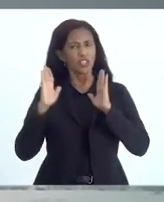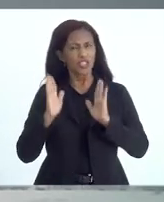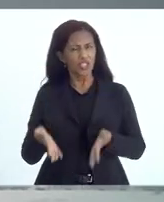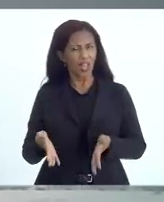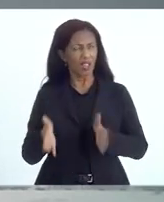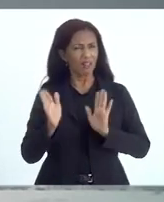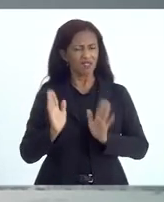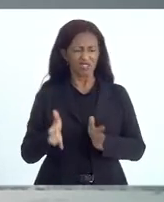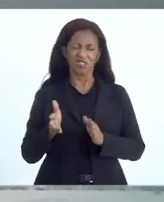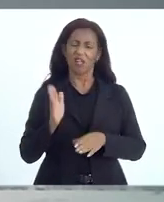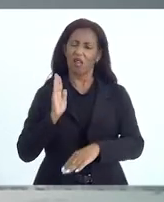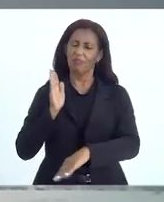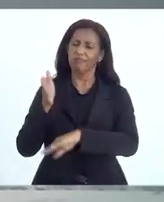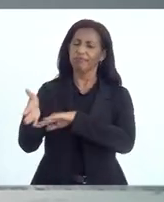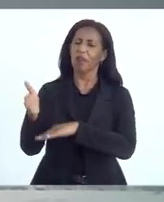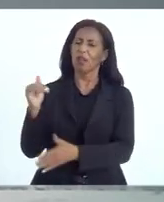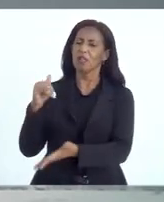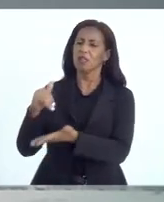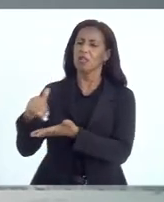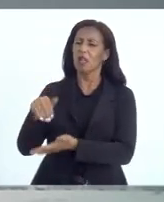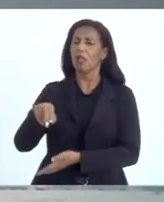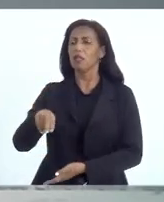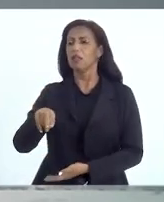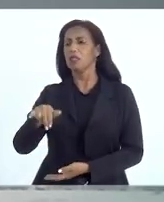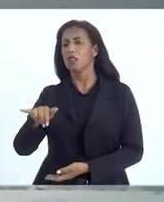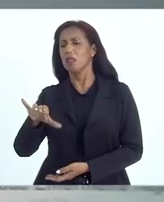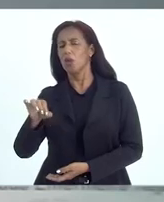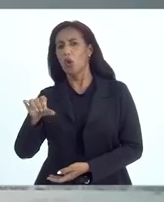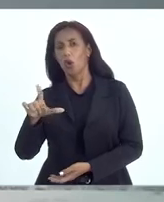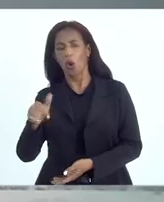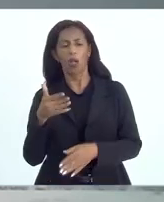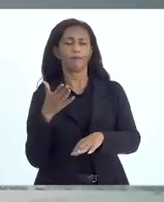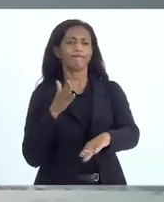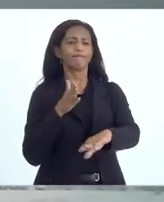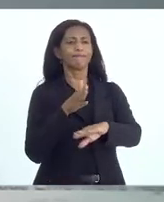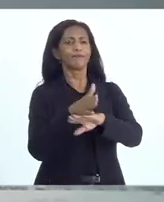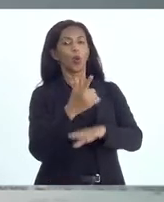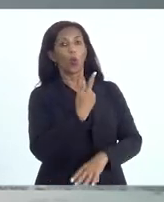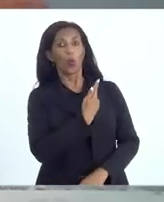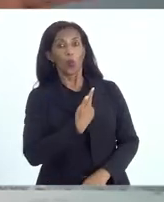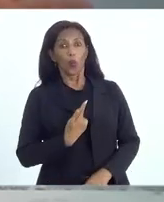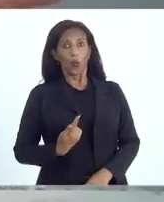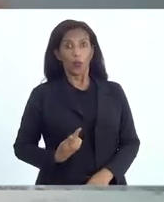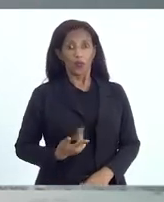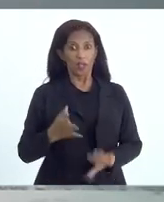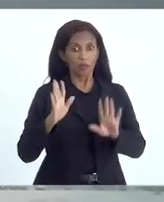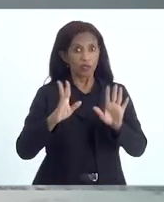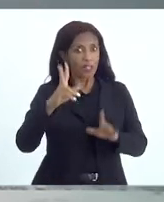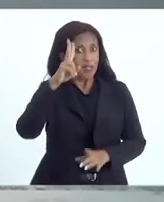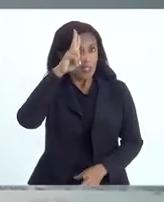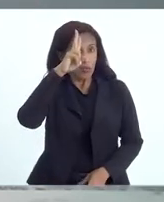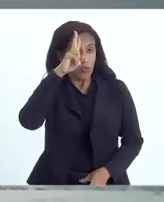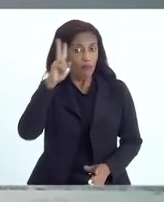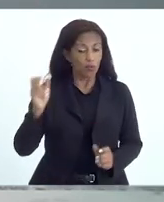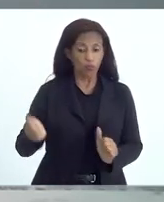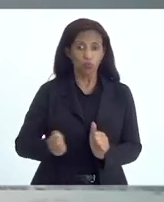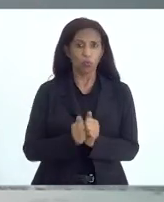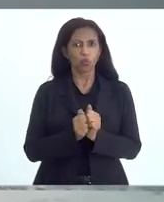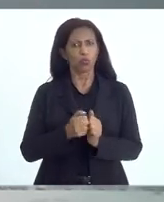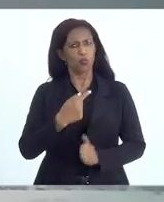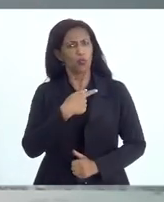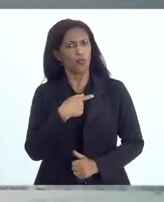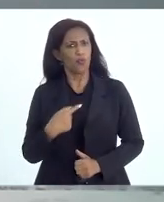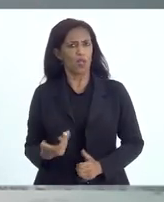fomos ao secretário Nicola nós já fomos ao governador segunda-feira estava com o governador